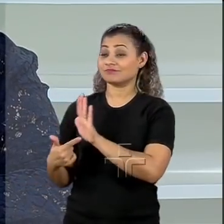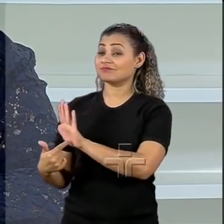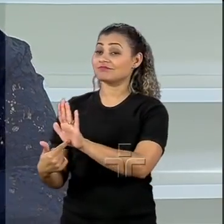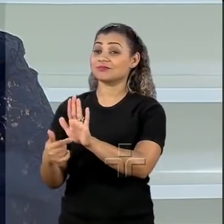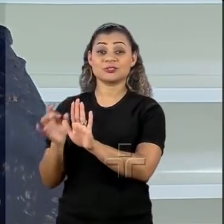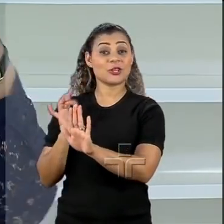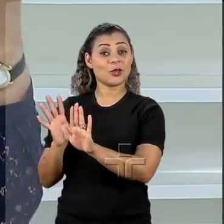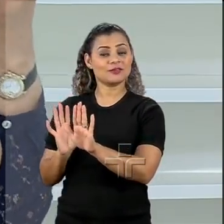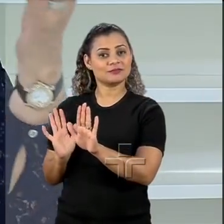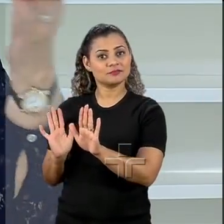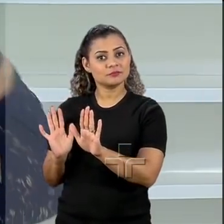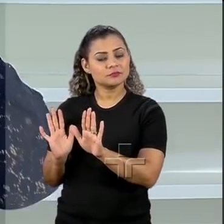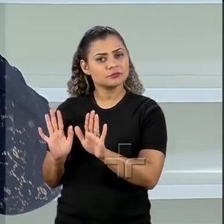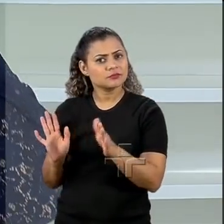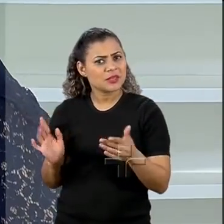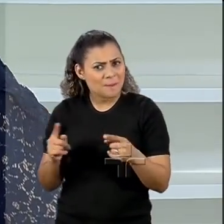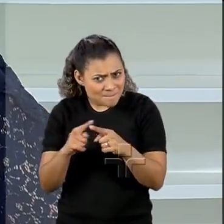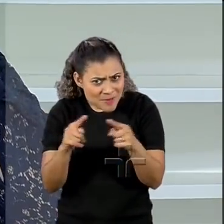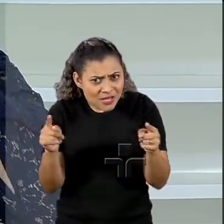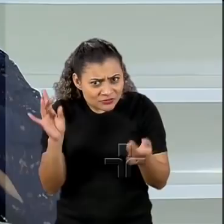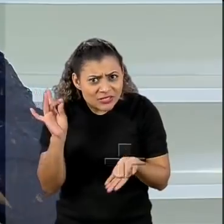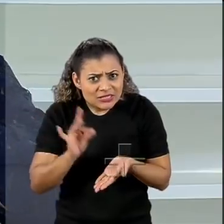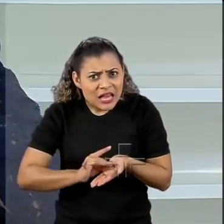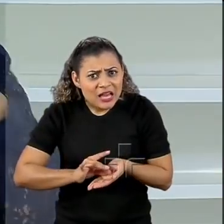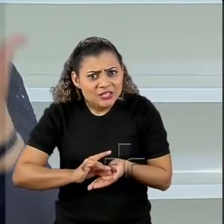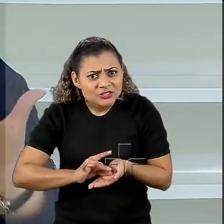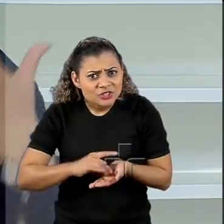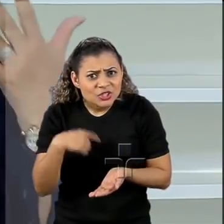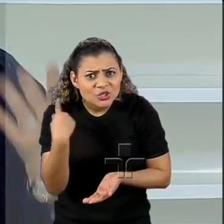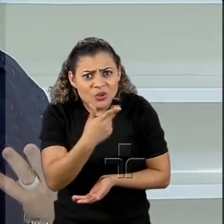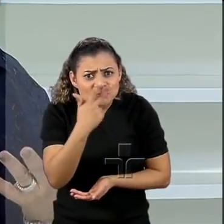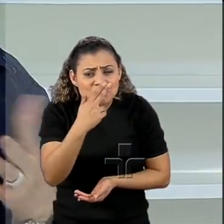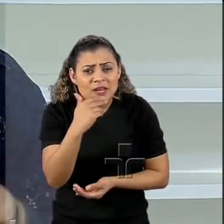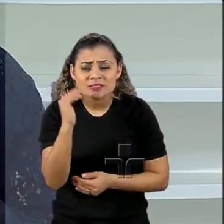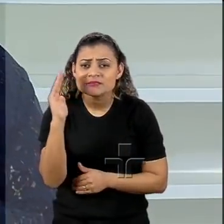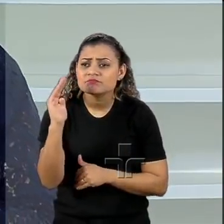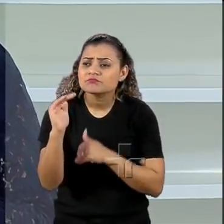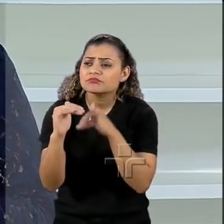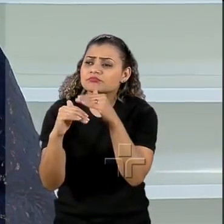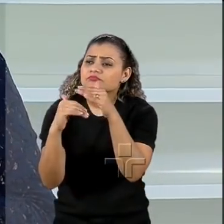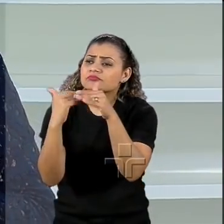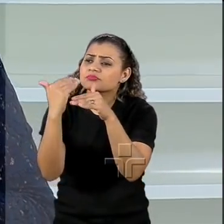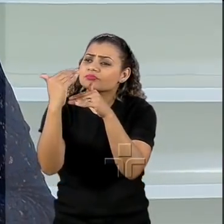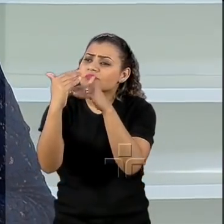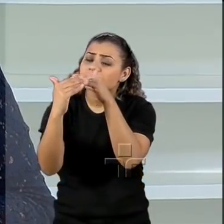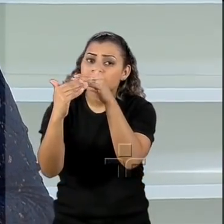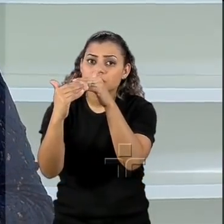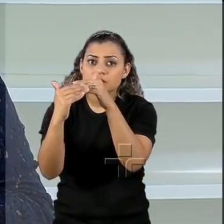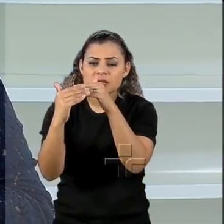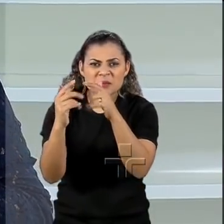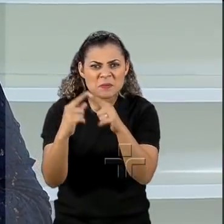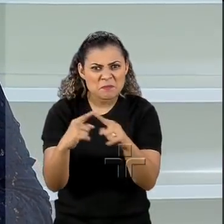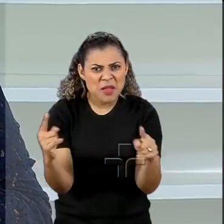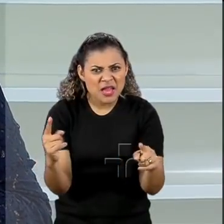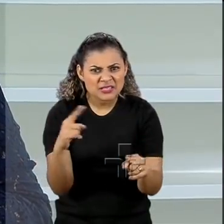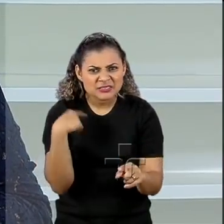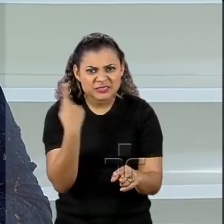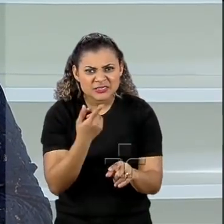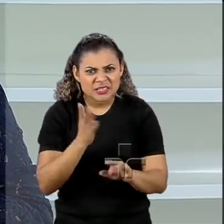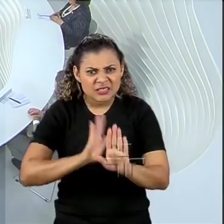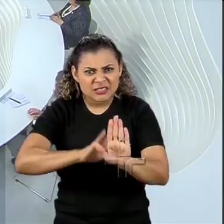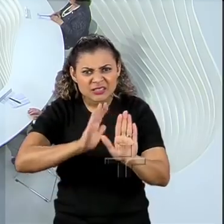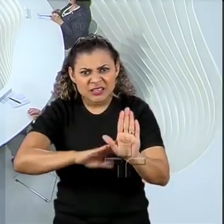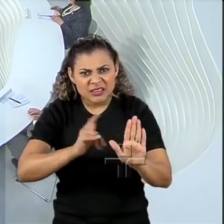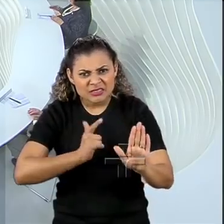magistratura. E, mais ainda, nós evoluímos tanto que estamos estabelecendo auxílio